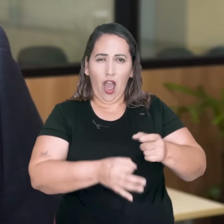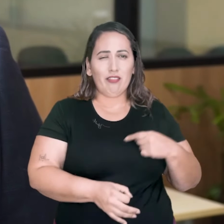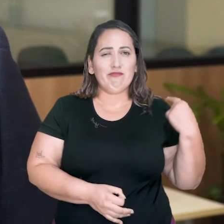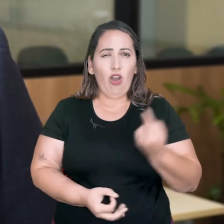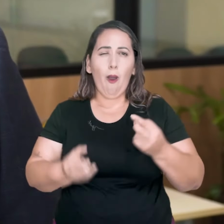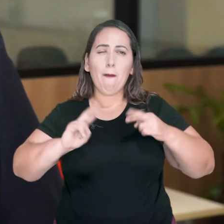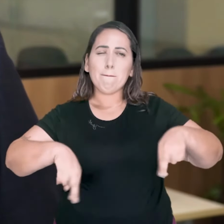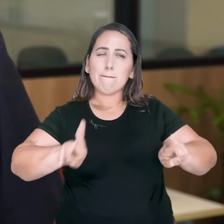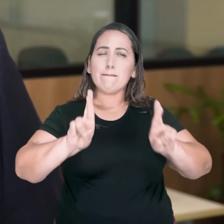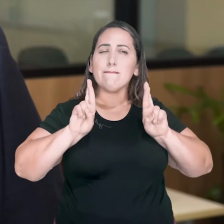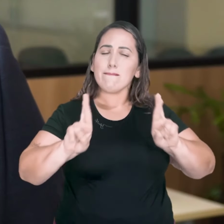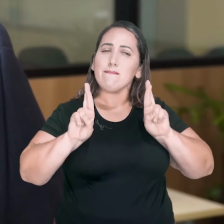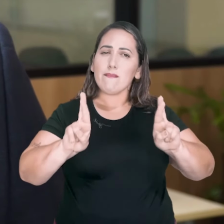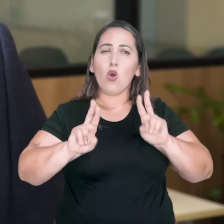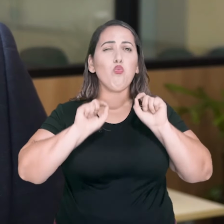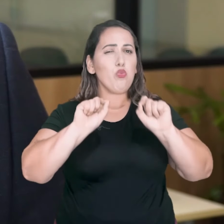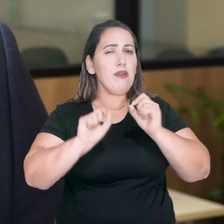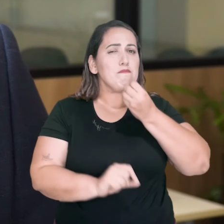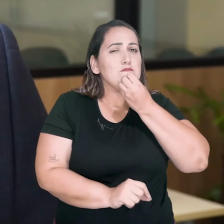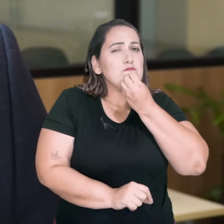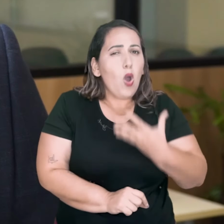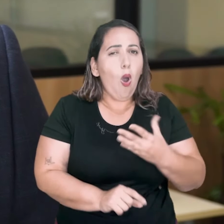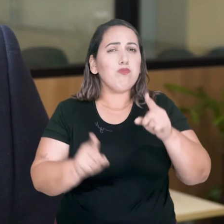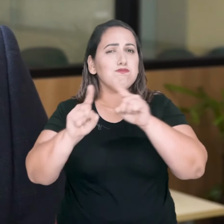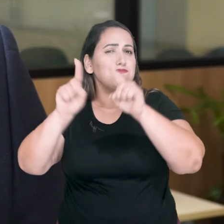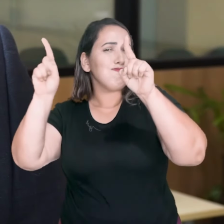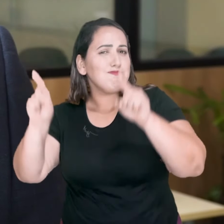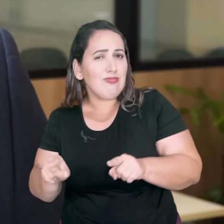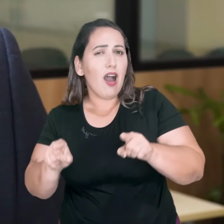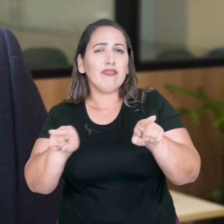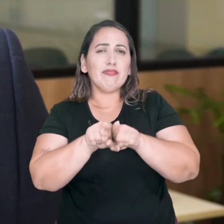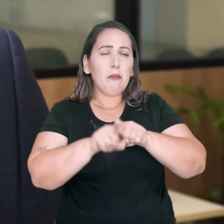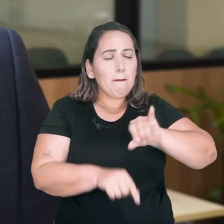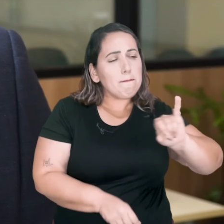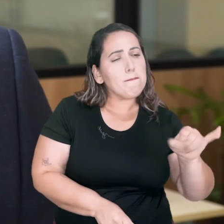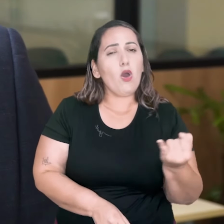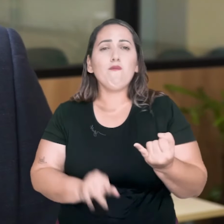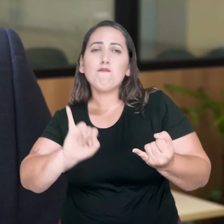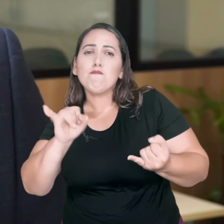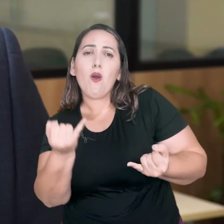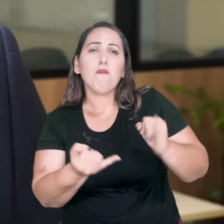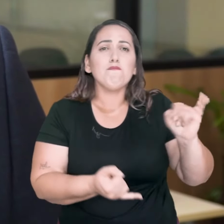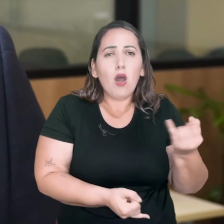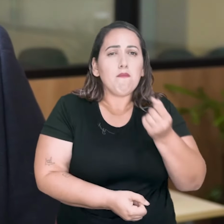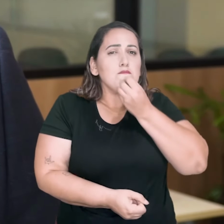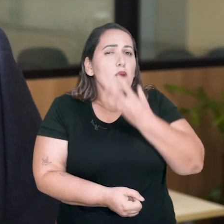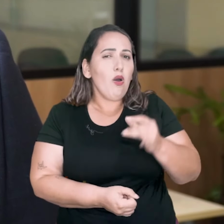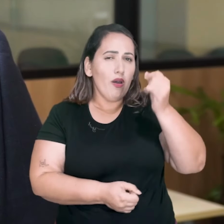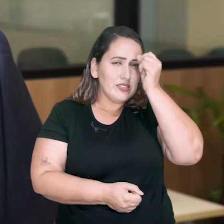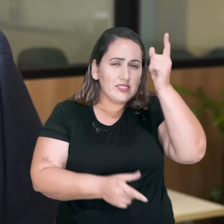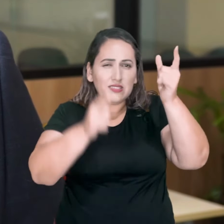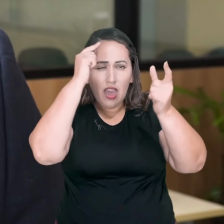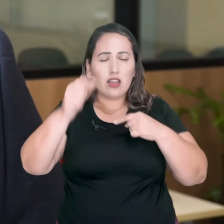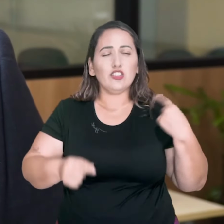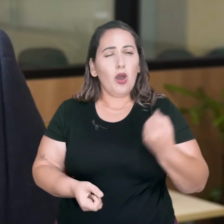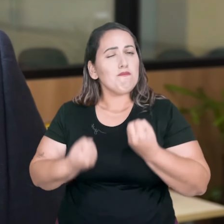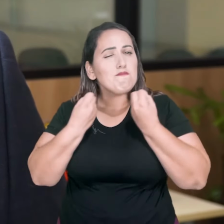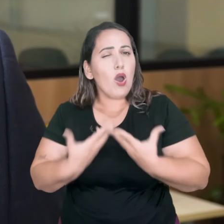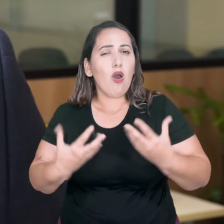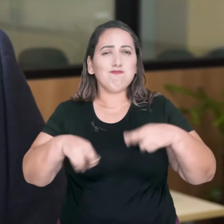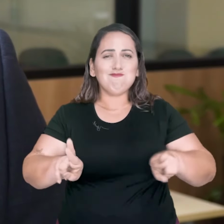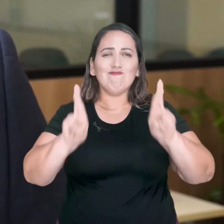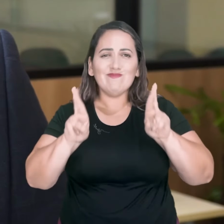do trabalho de servidores do Poder Judiciário nós esperamos que bons programas sejam aproveitados e daqui só boas